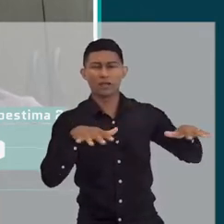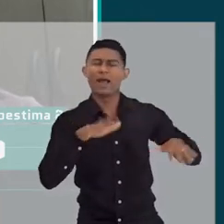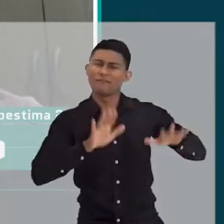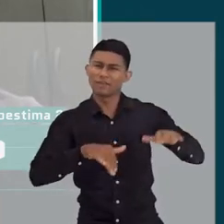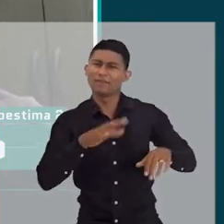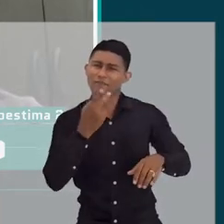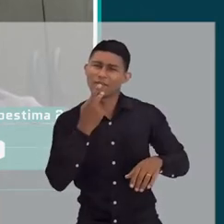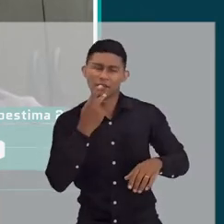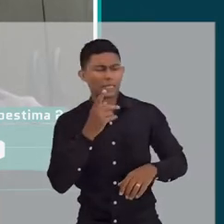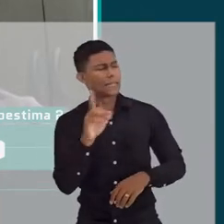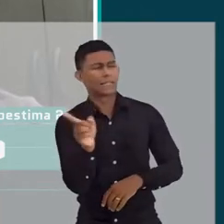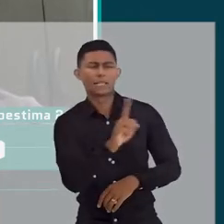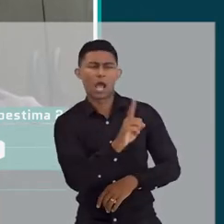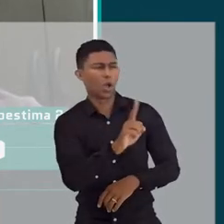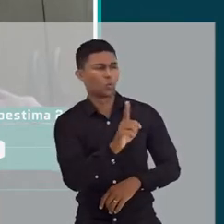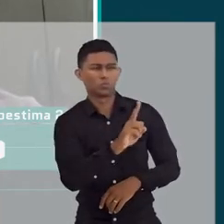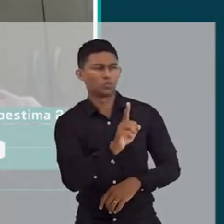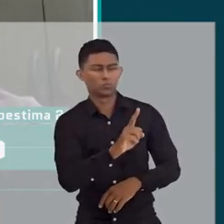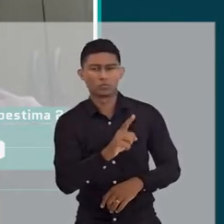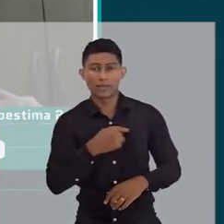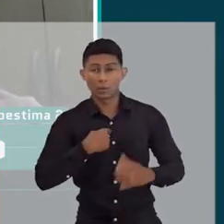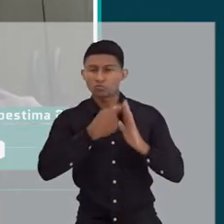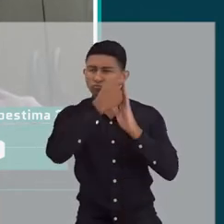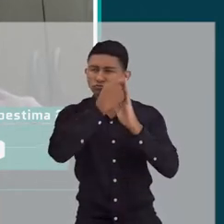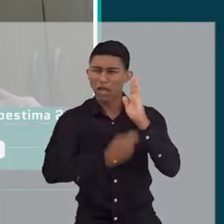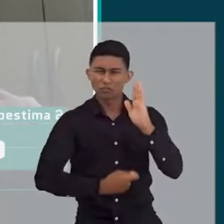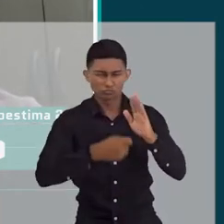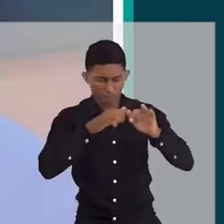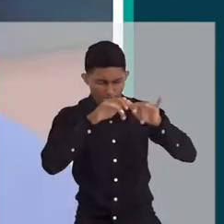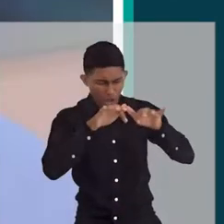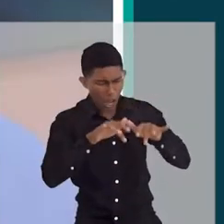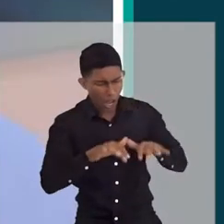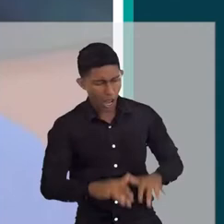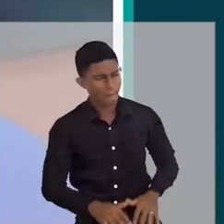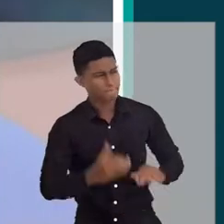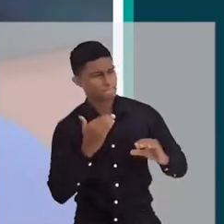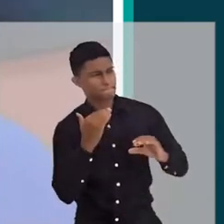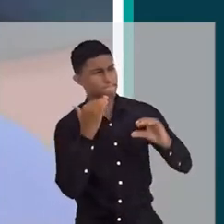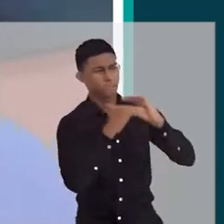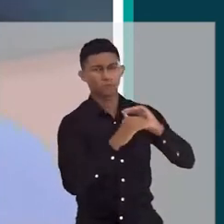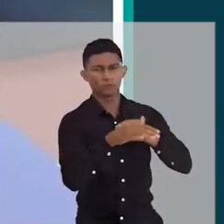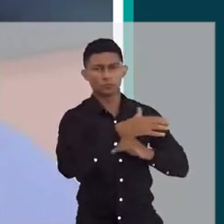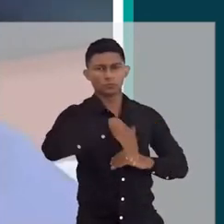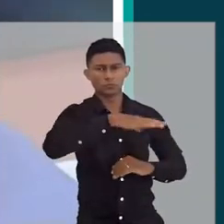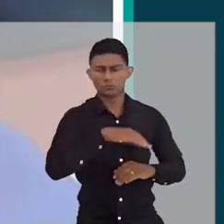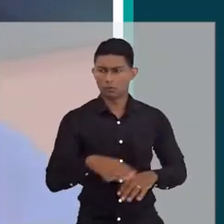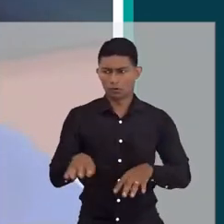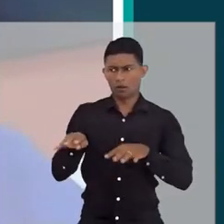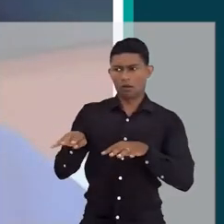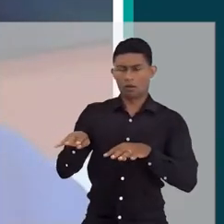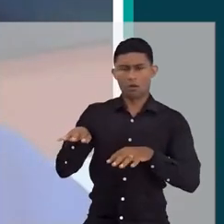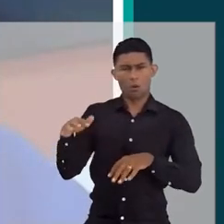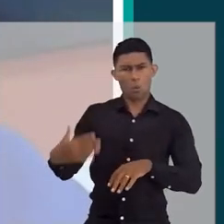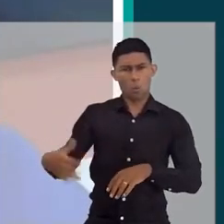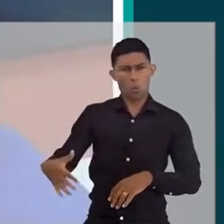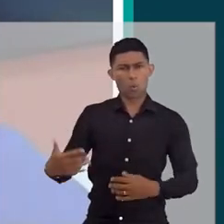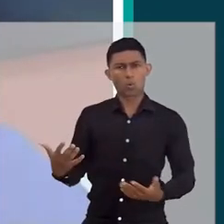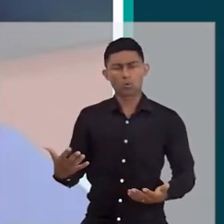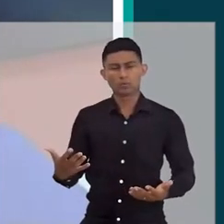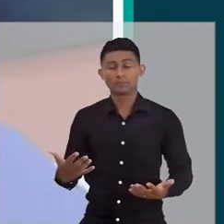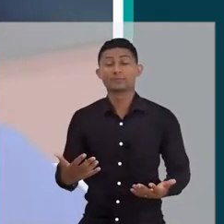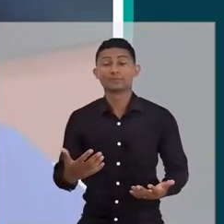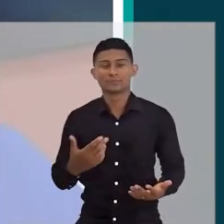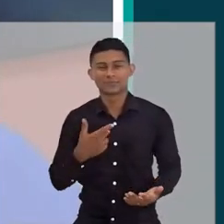por que não? E é um livro para justificar o não. Eu sempre parto do princípio